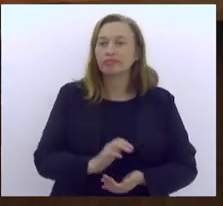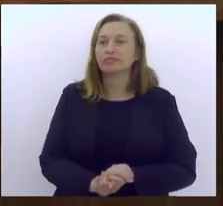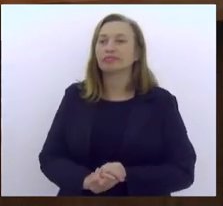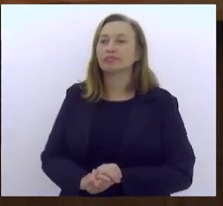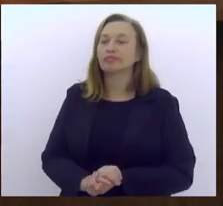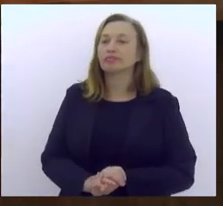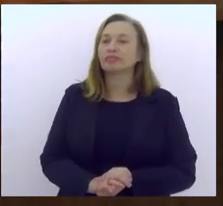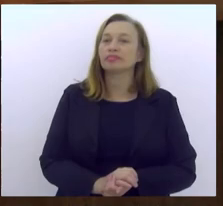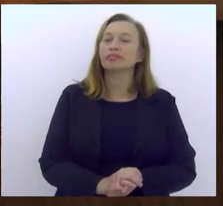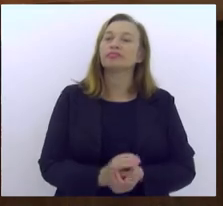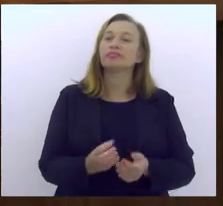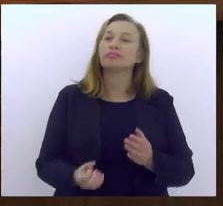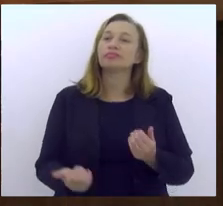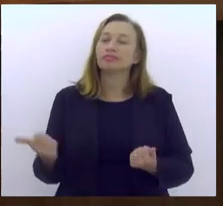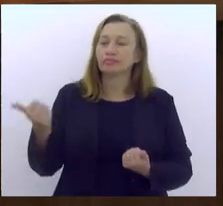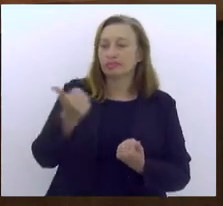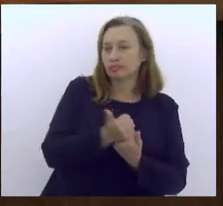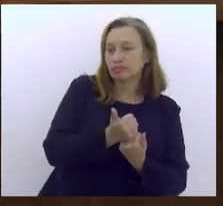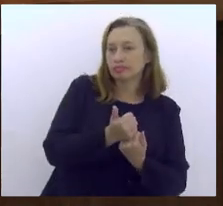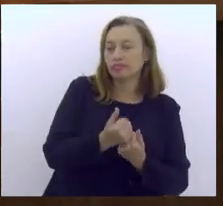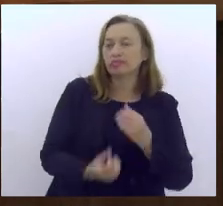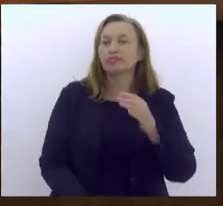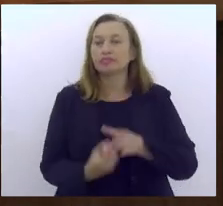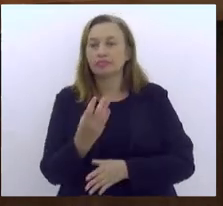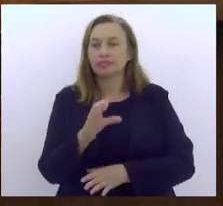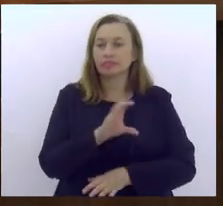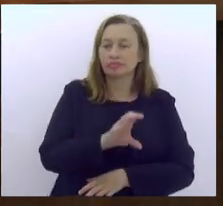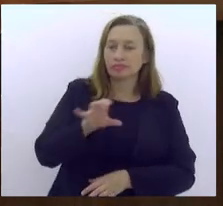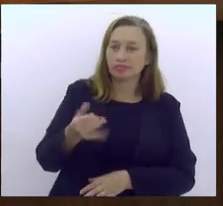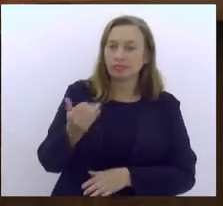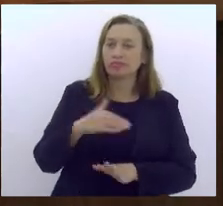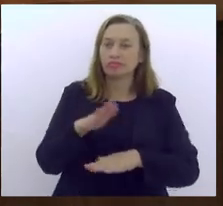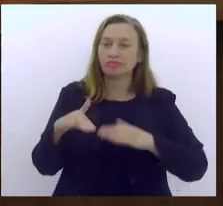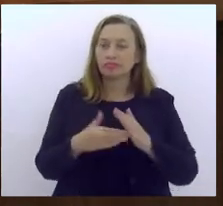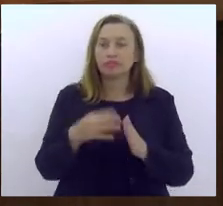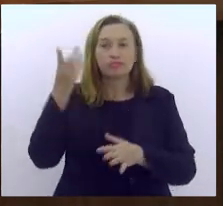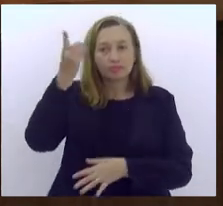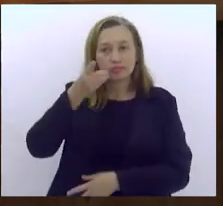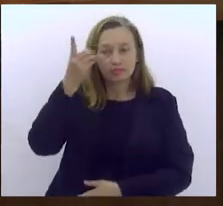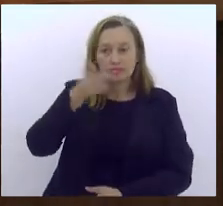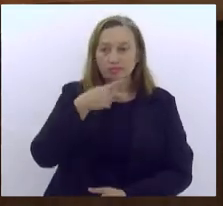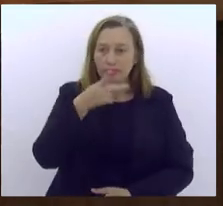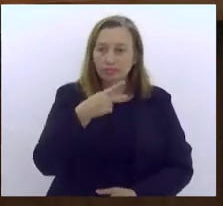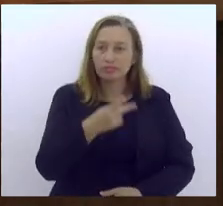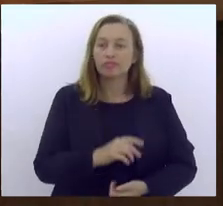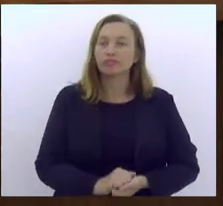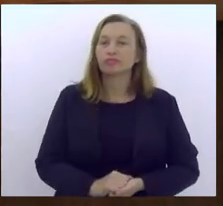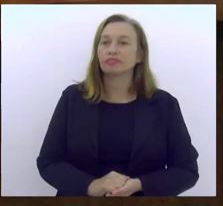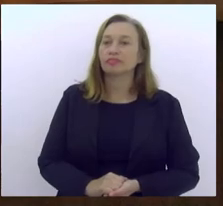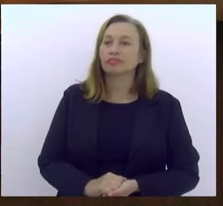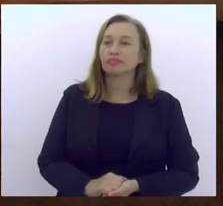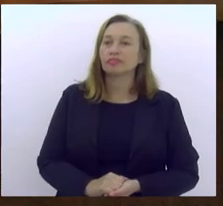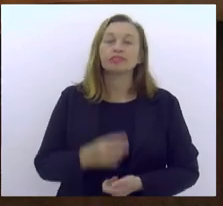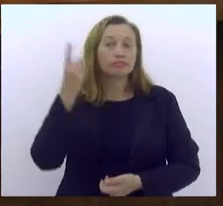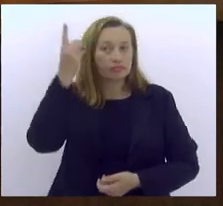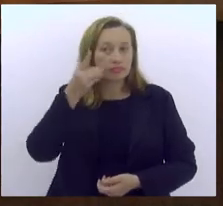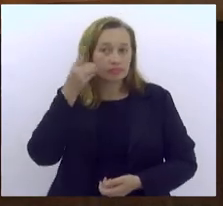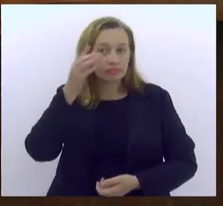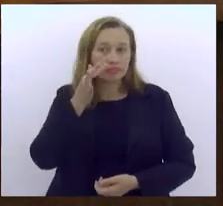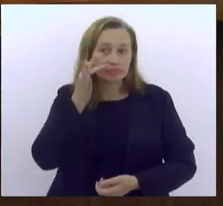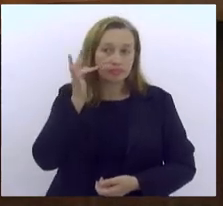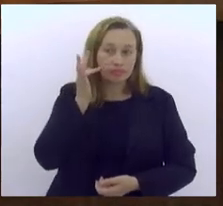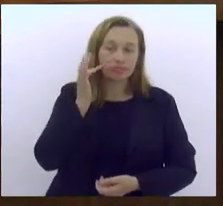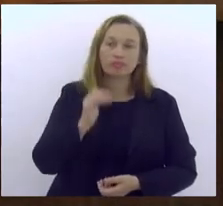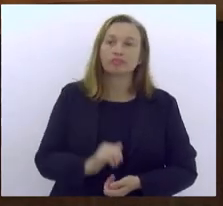o substitutivo na CCJ, todos os deputados aqui que se pronunciaram, é unânime. Deputado Serafini, que